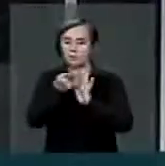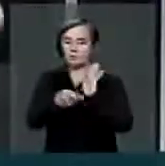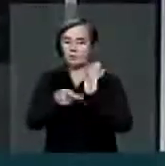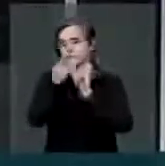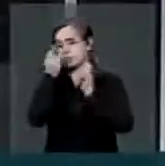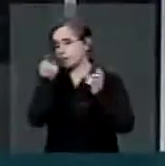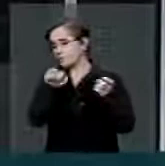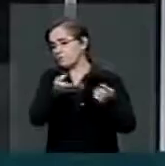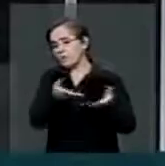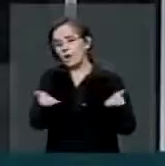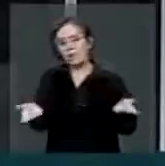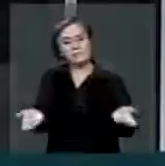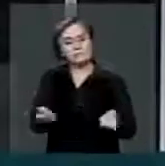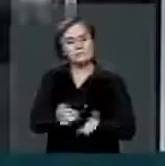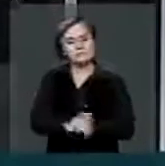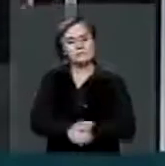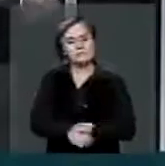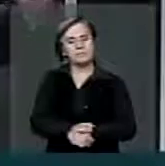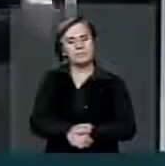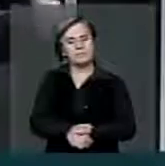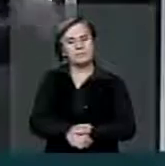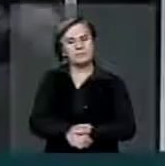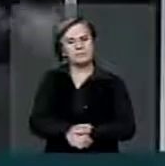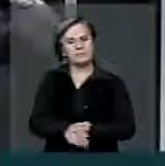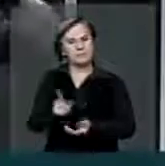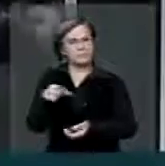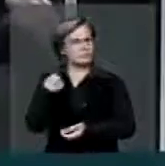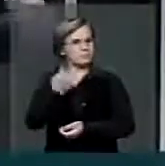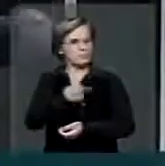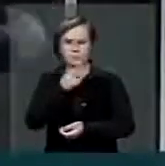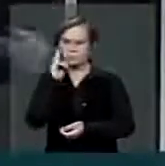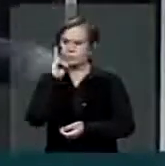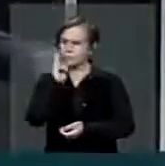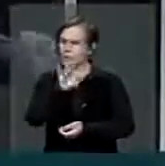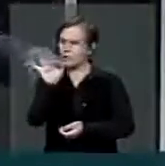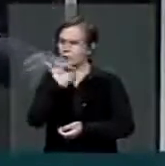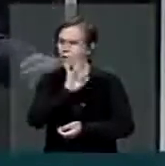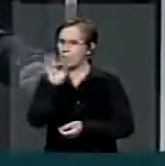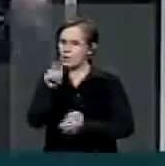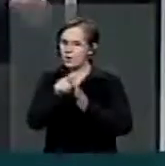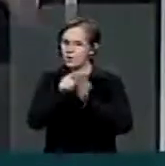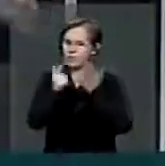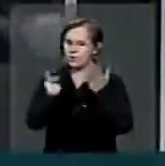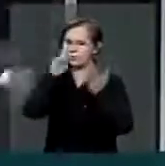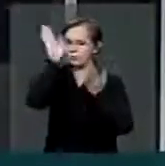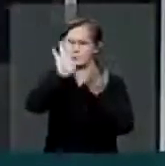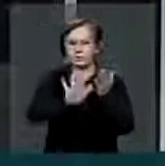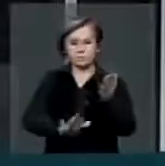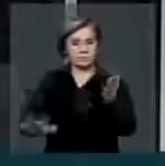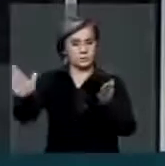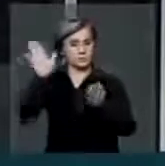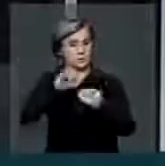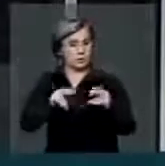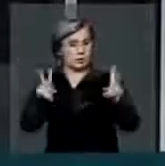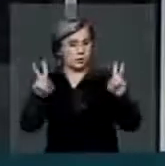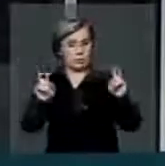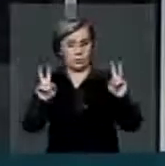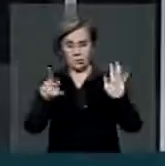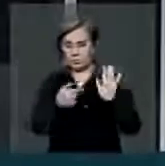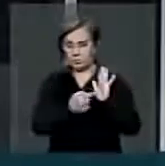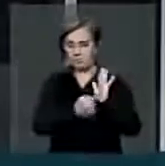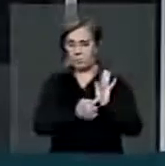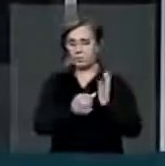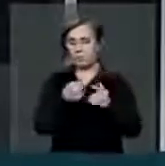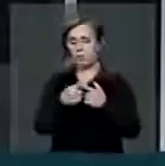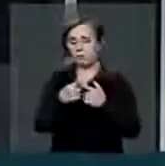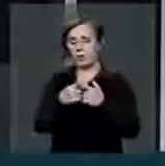ser votado. E nós não vamos enxergar no Jornal Nacional uma notícia como essa, porque as